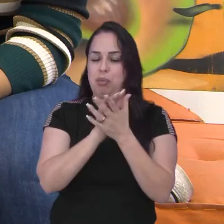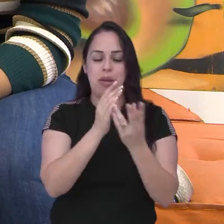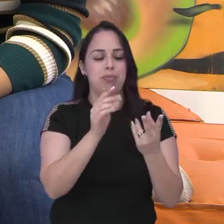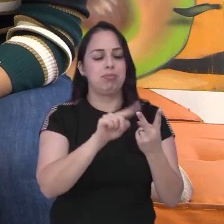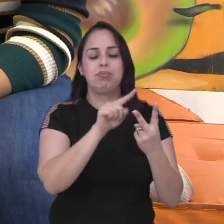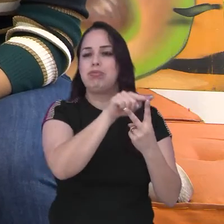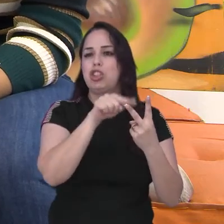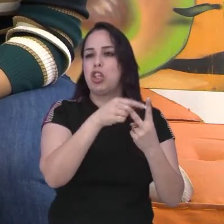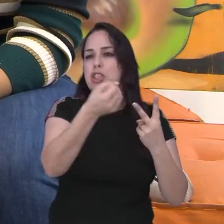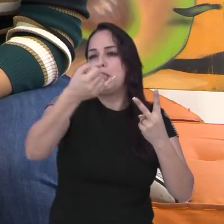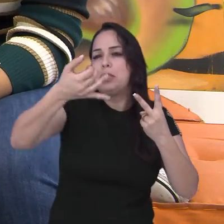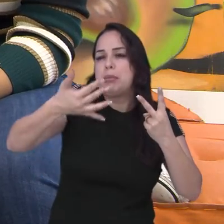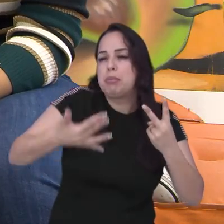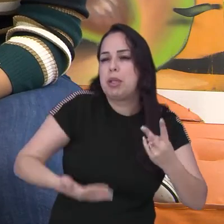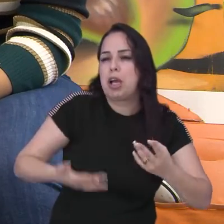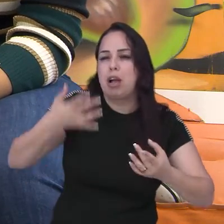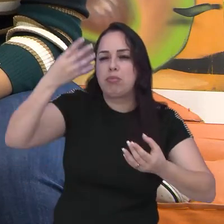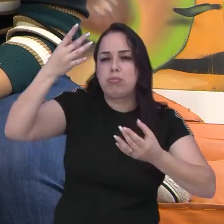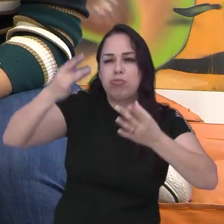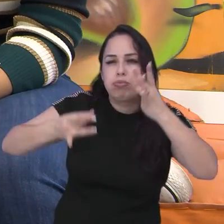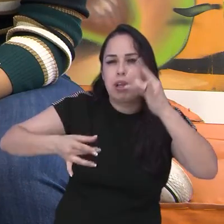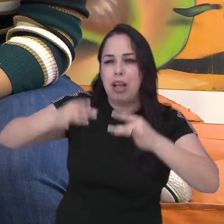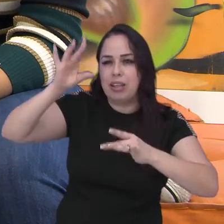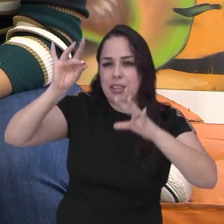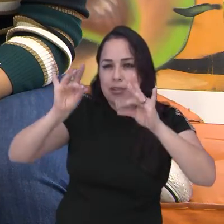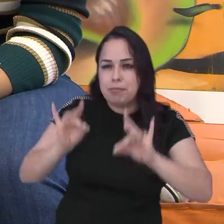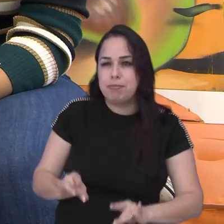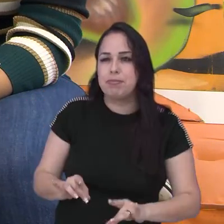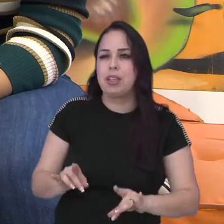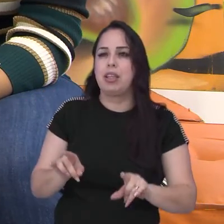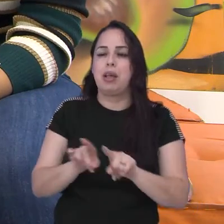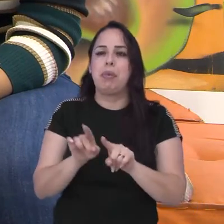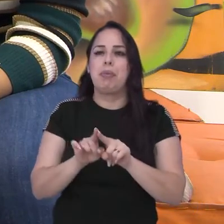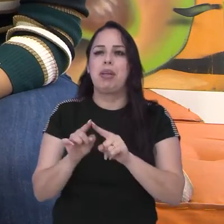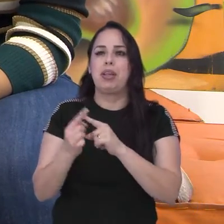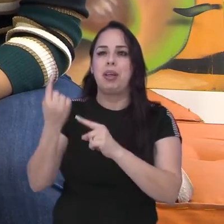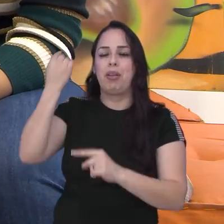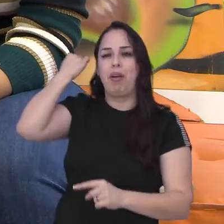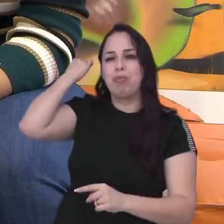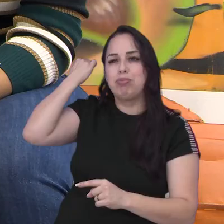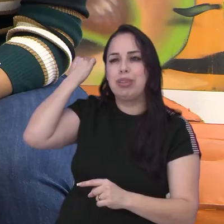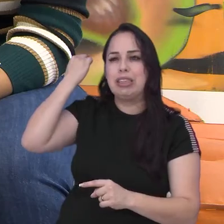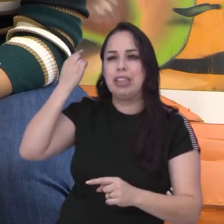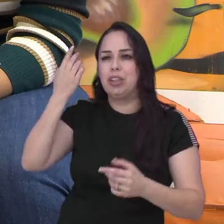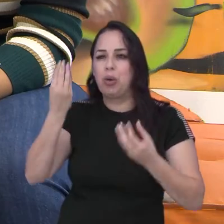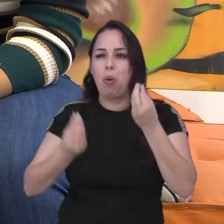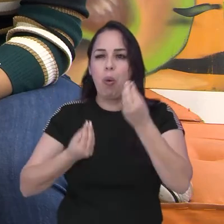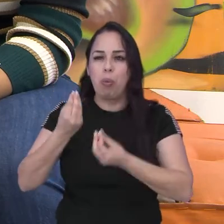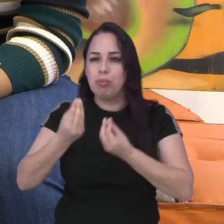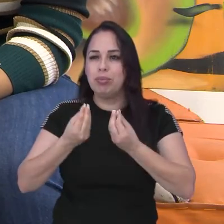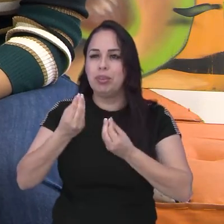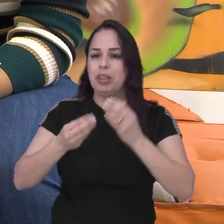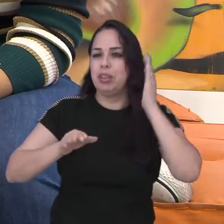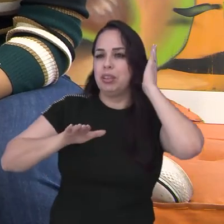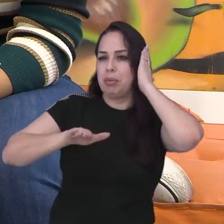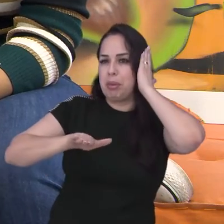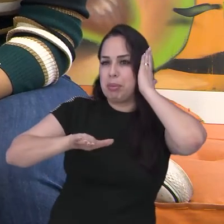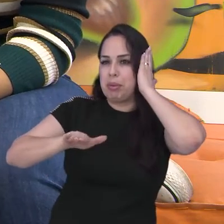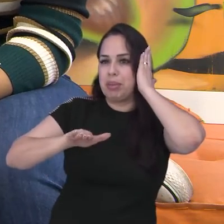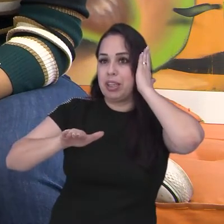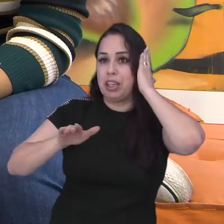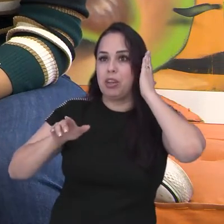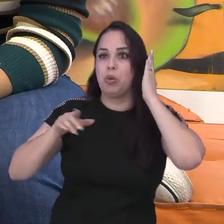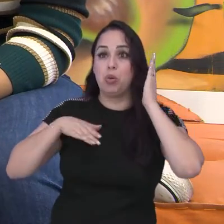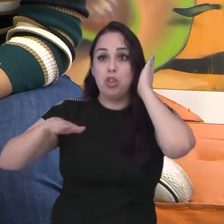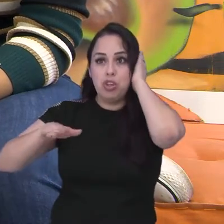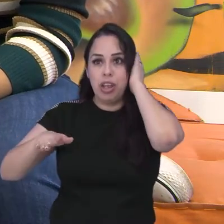falar um pouco sobre como era naquela época, né? Principalmente na hora da lenta, né? Na hora que o DJ... E levou o Anacleto Mendes, que é um DJ que toca